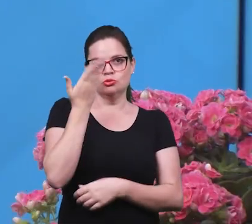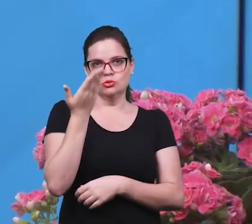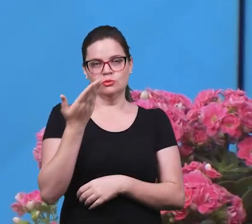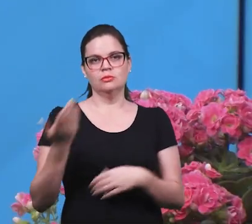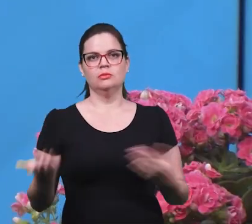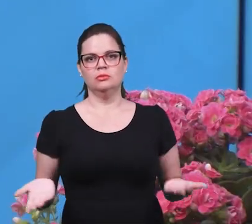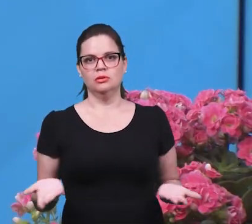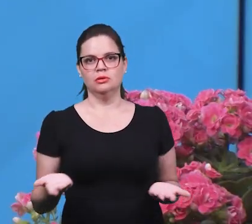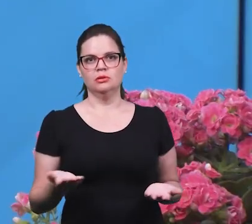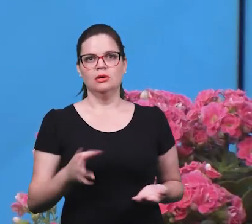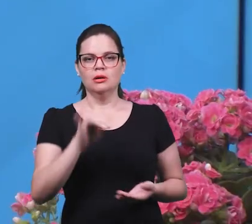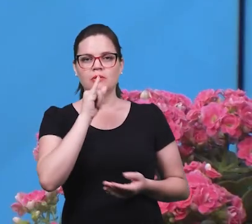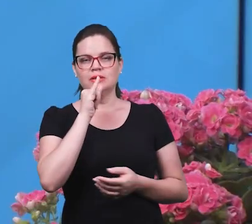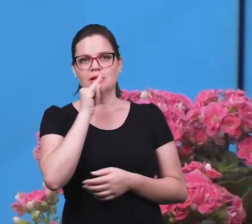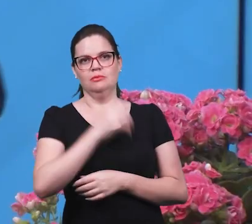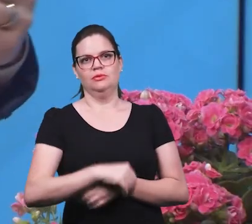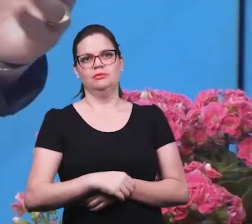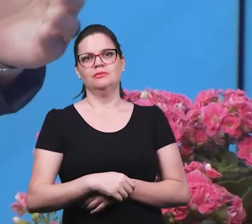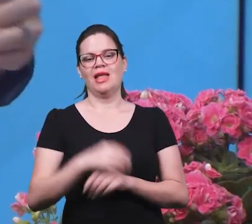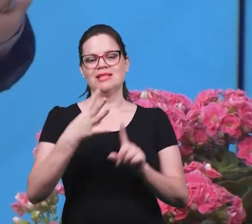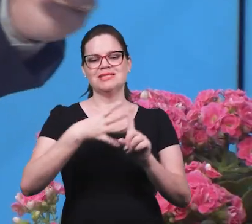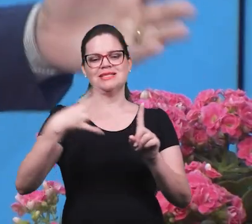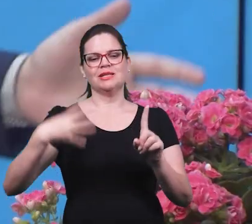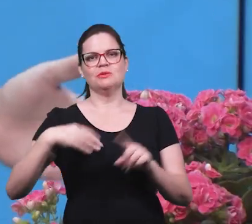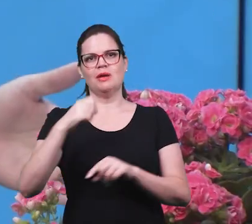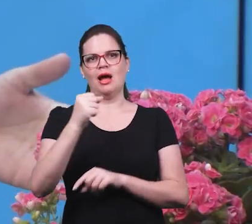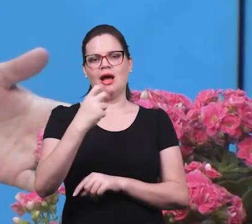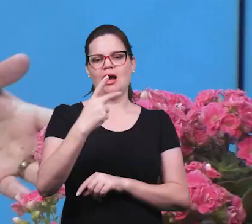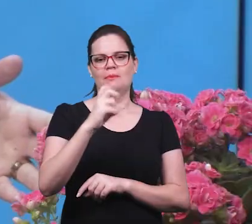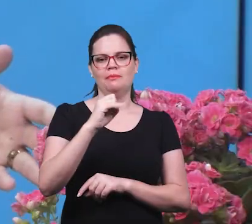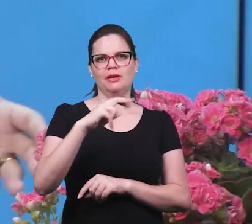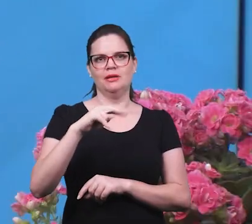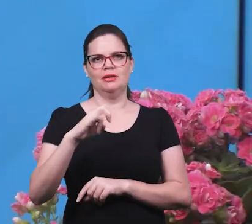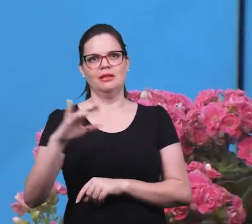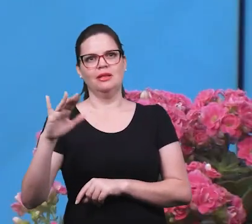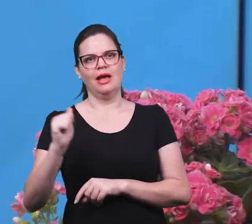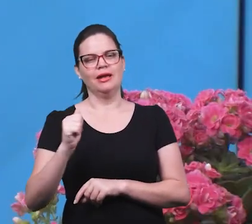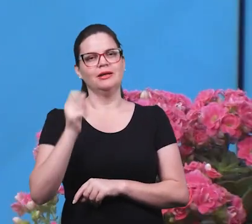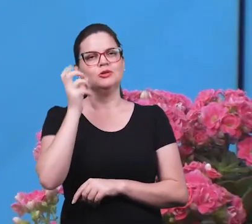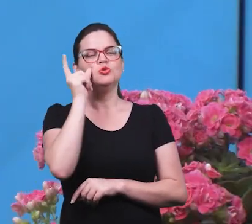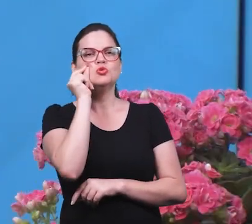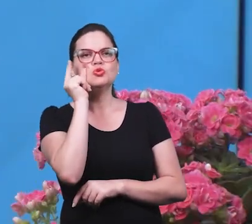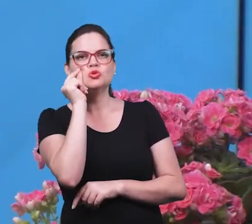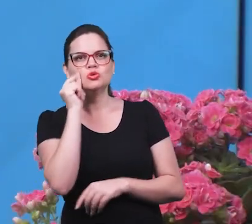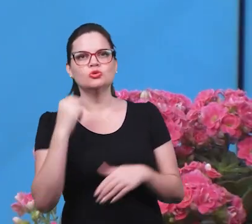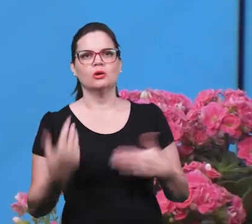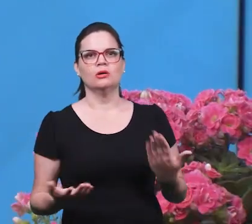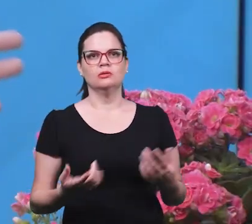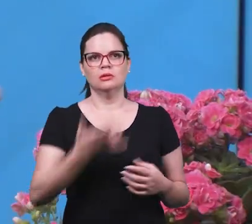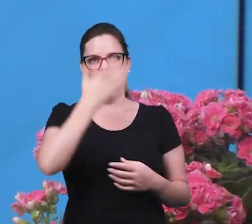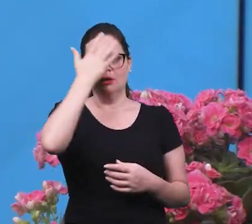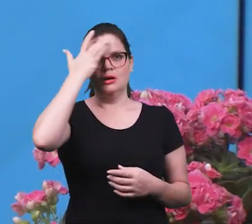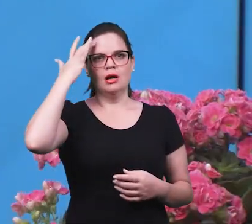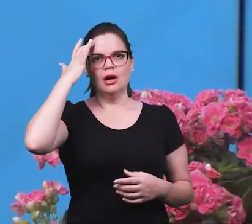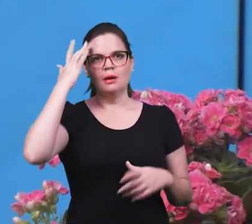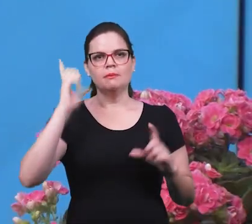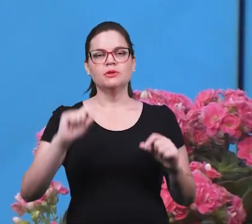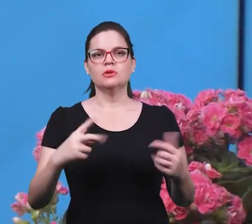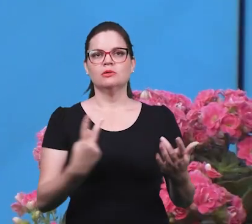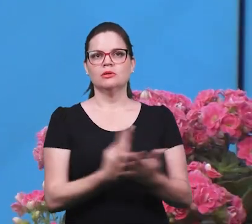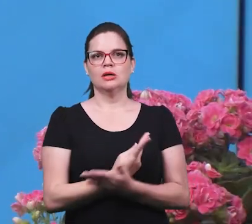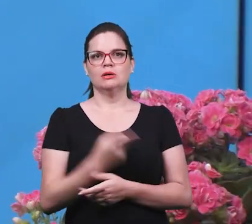da apneia obstrutiva do sono, que é aquela pessoa que ronca, Aham, né? O roncador, às vezes eu